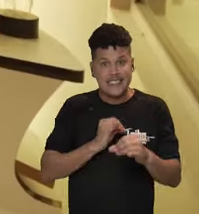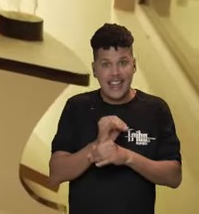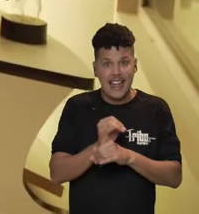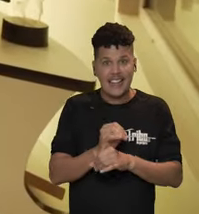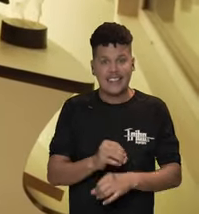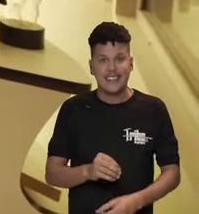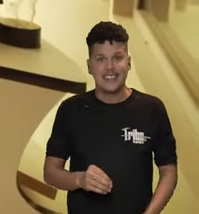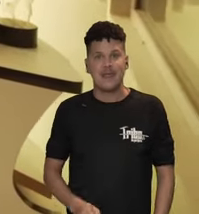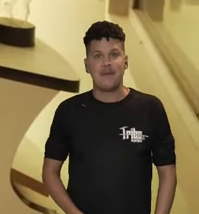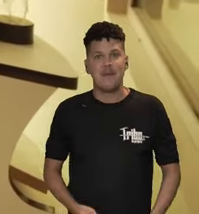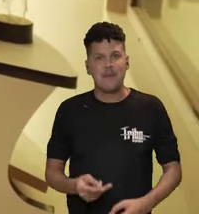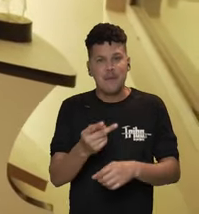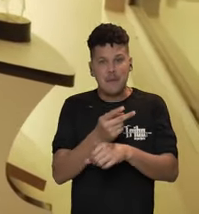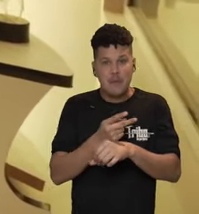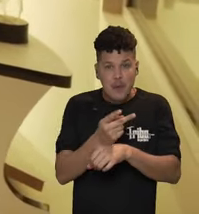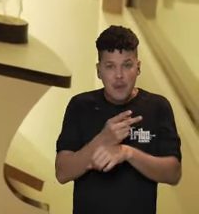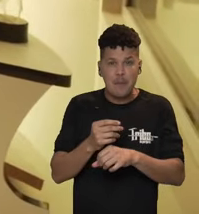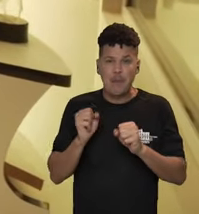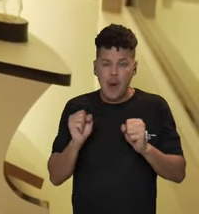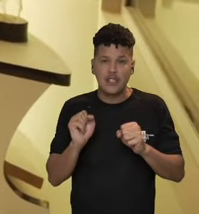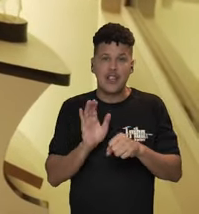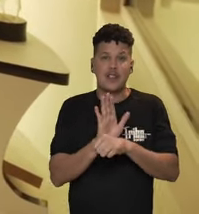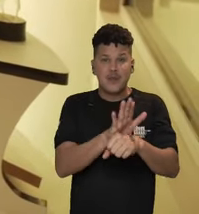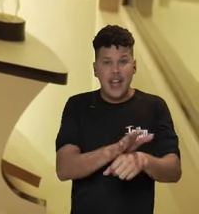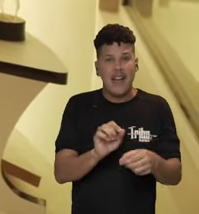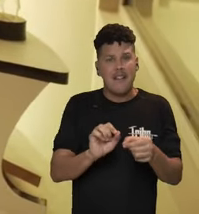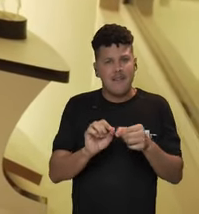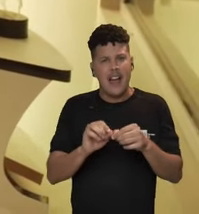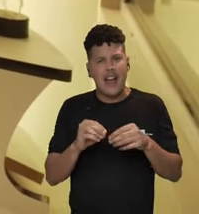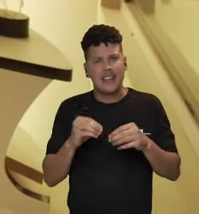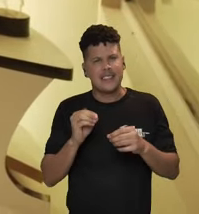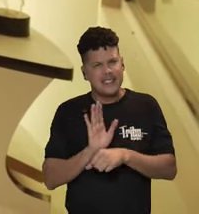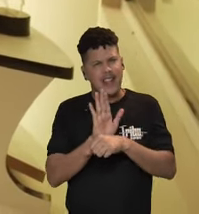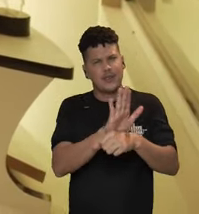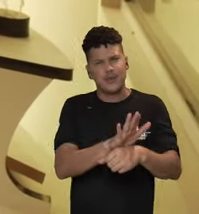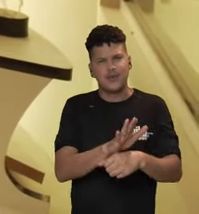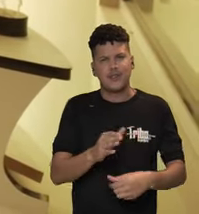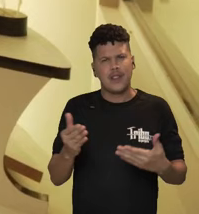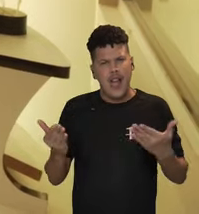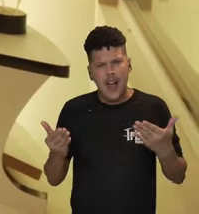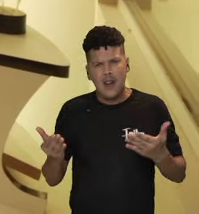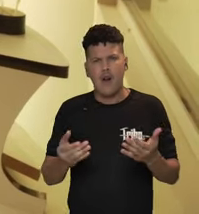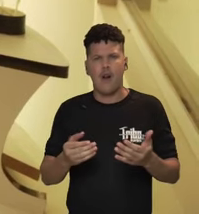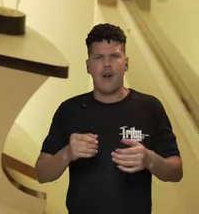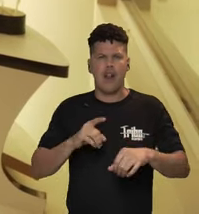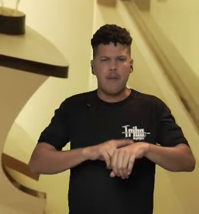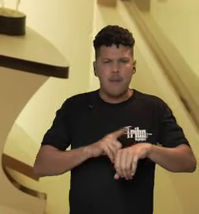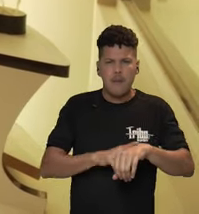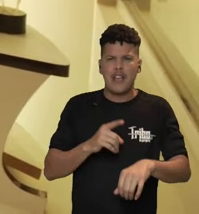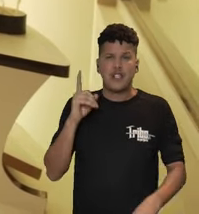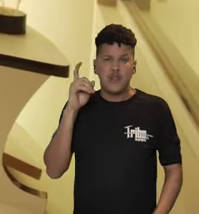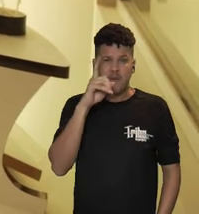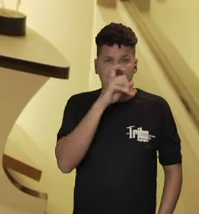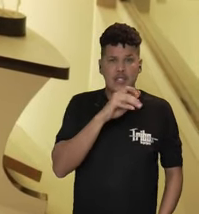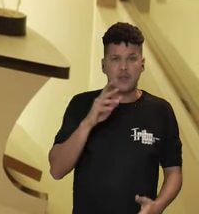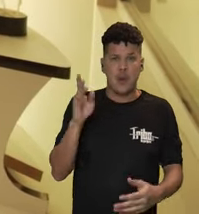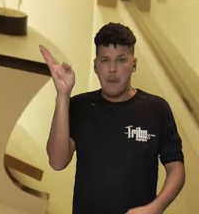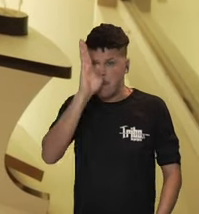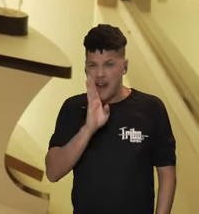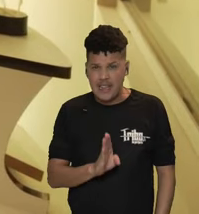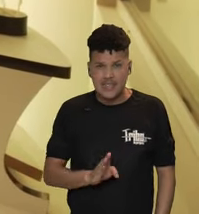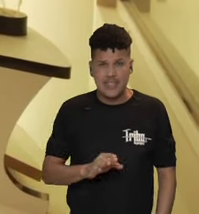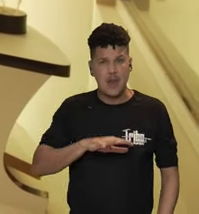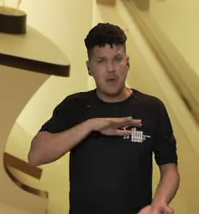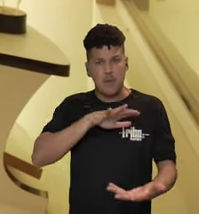tem condição, faça sua doação, beleza? Tem muita gente nesse momento difícil no nosso Brasil, no mundo, tá